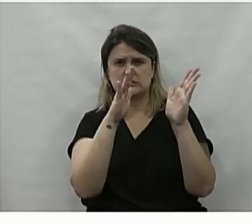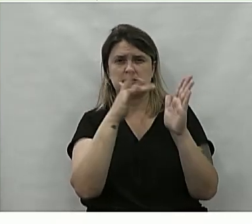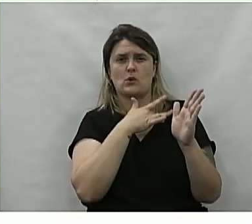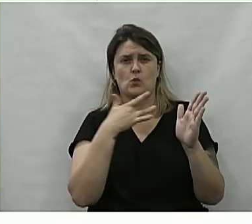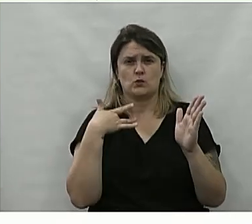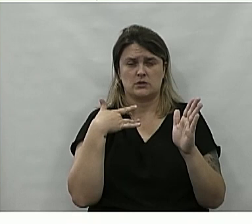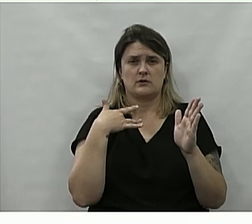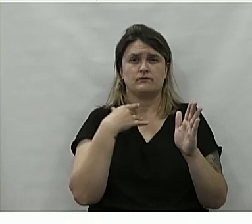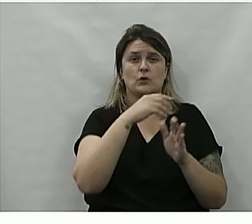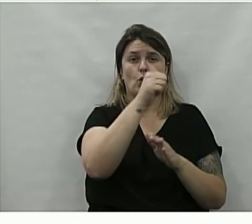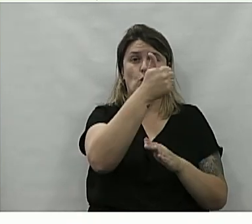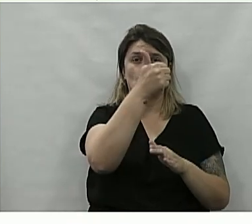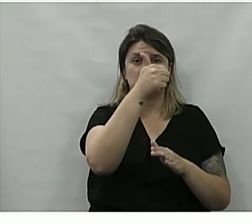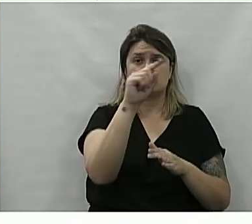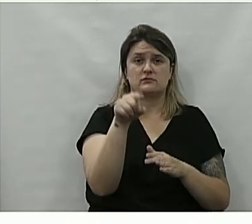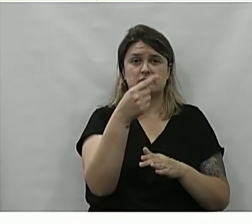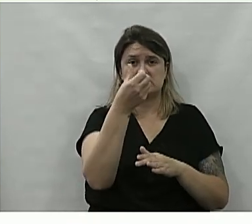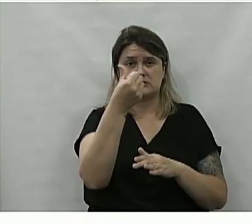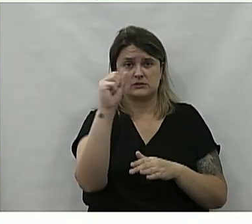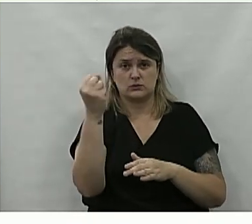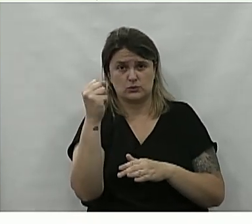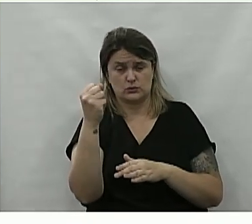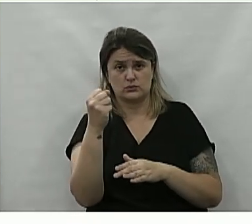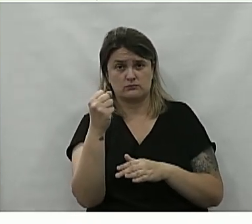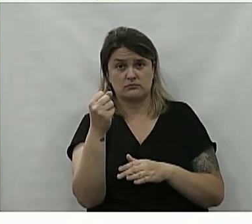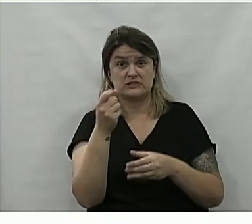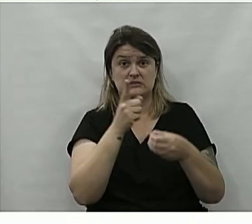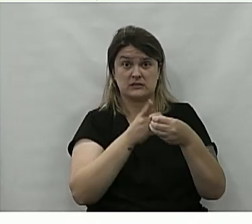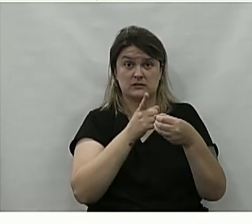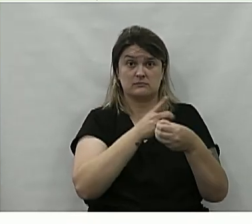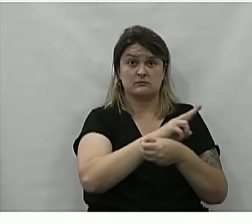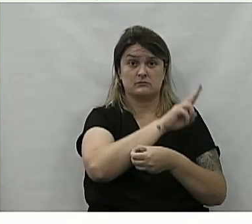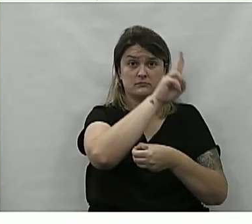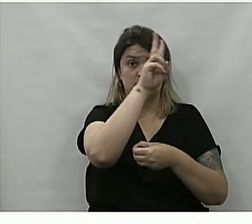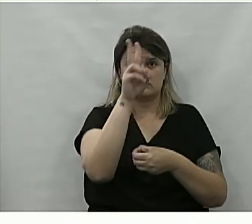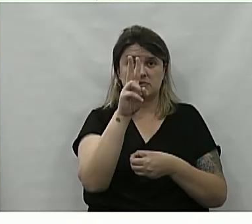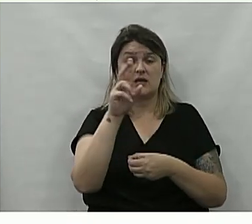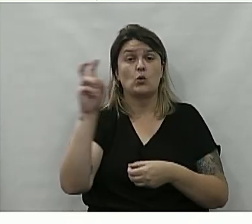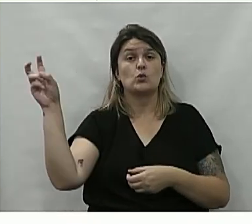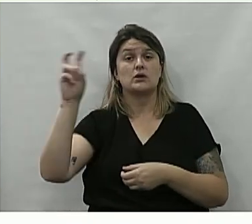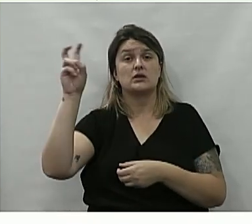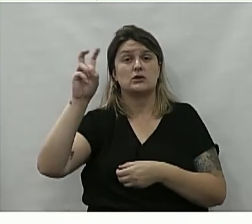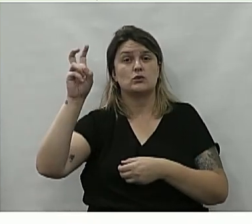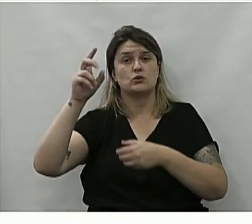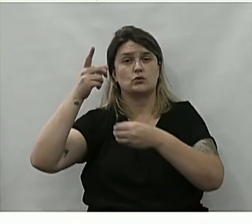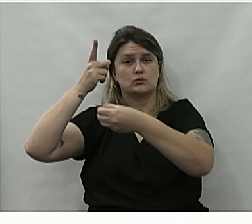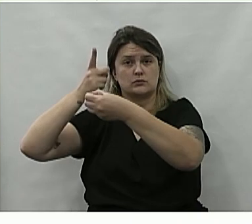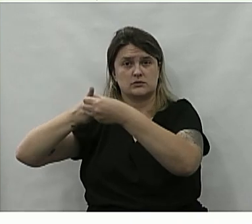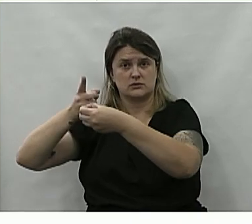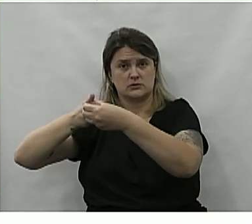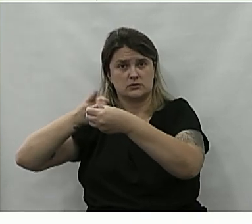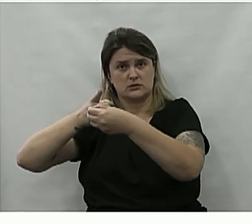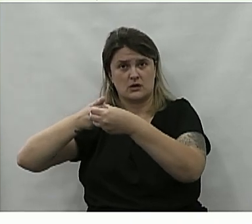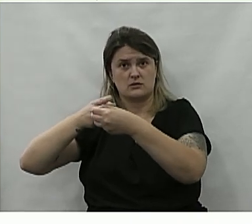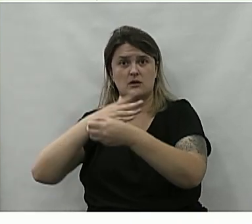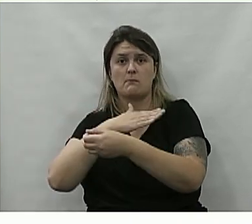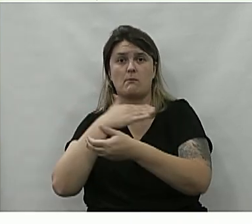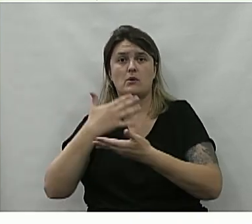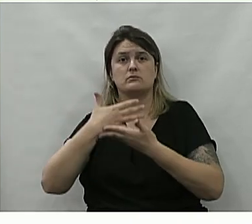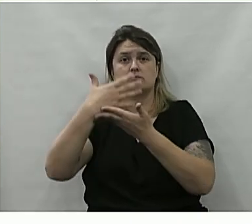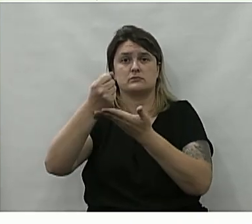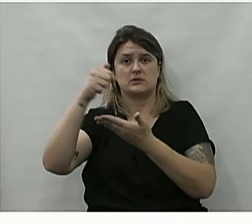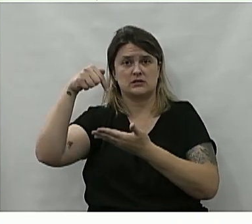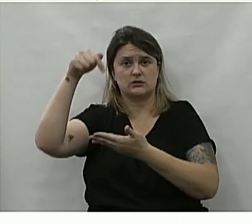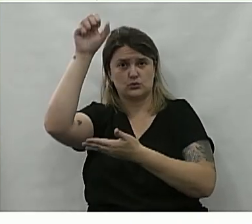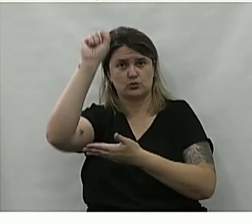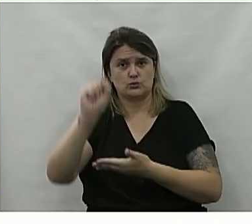pública 11,68 Município então De União da Vitória É o quinto município Em mortes Por suicídio Na